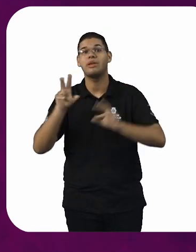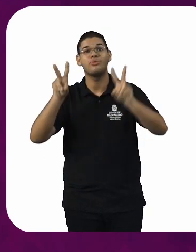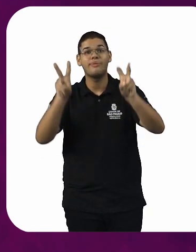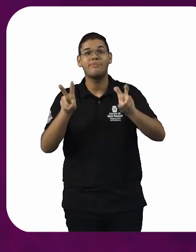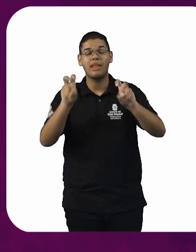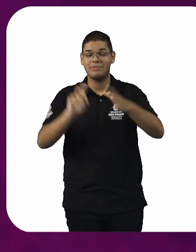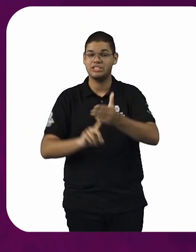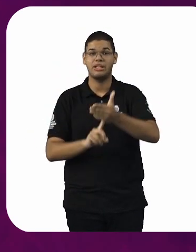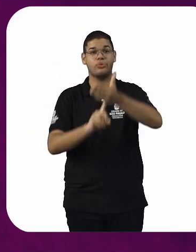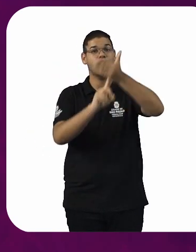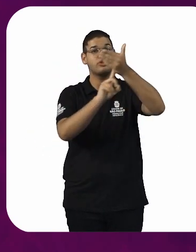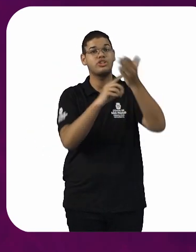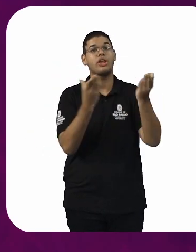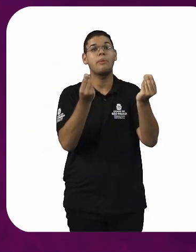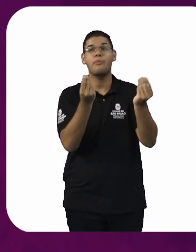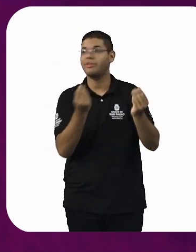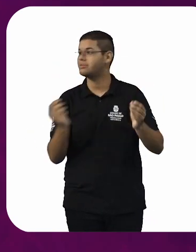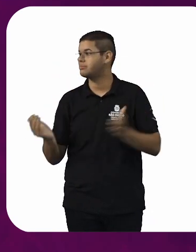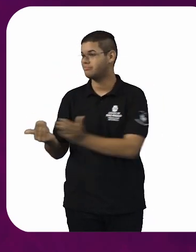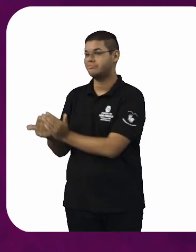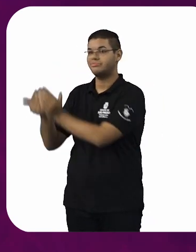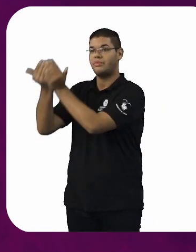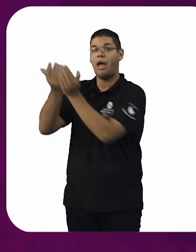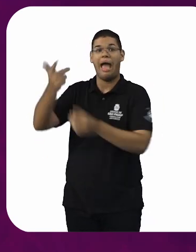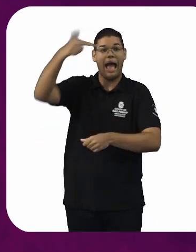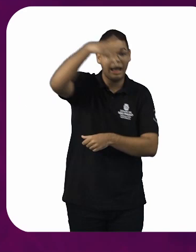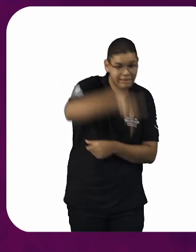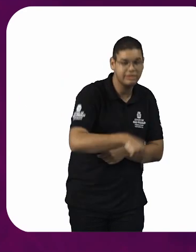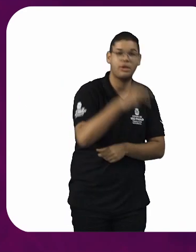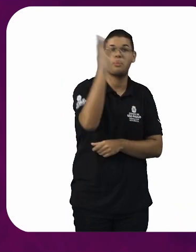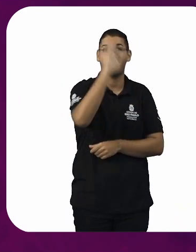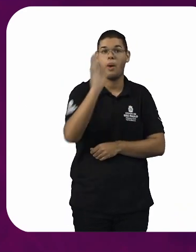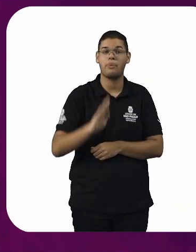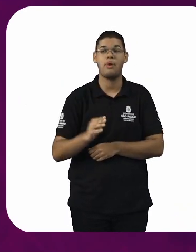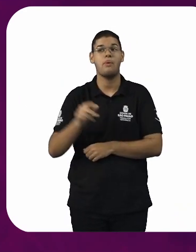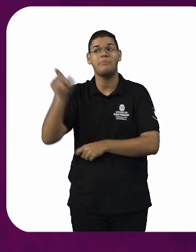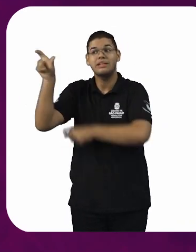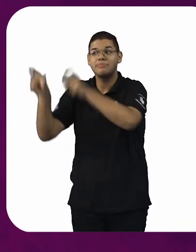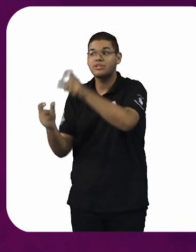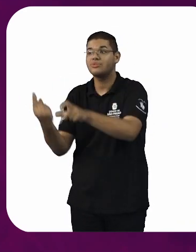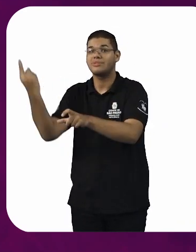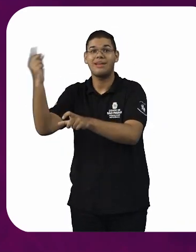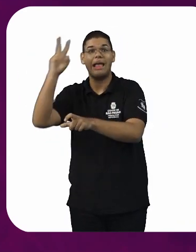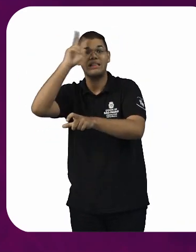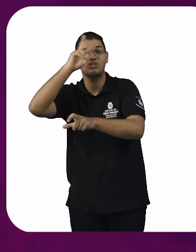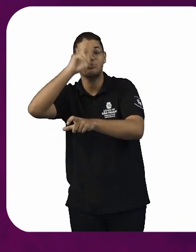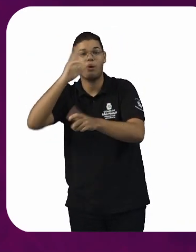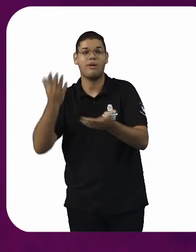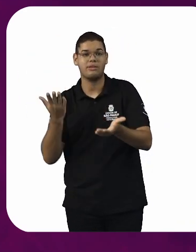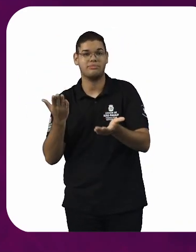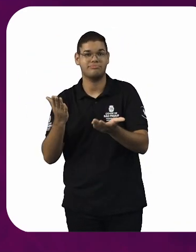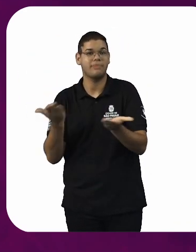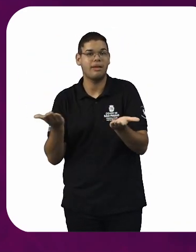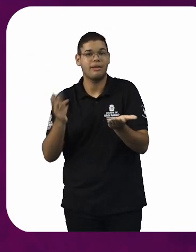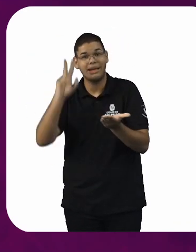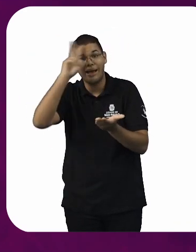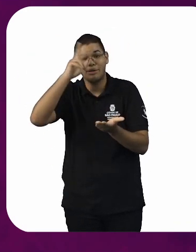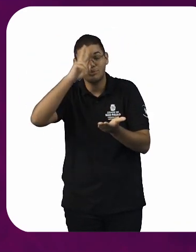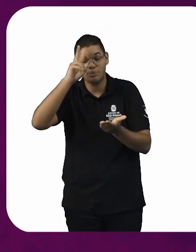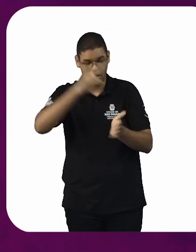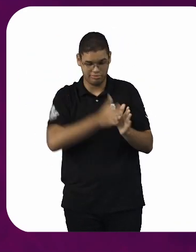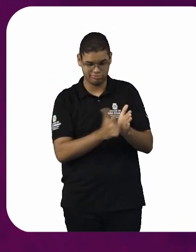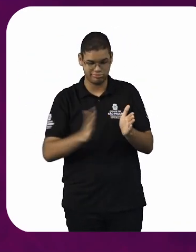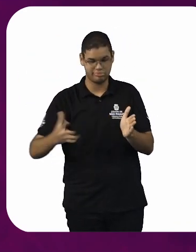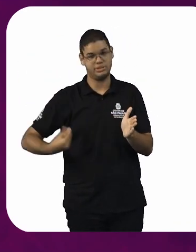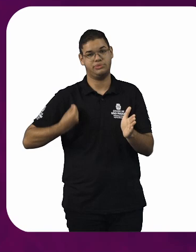não dominávamos, que foram trazidas aqui. Não é pessoas que a história, o apagamento dessas histórias, o